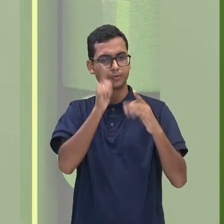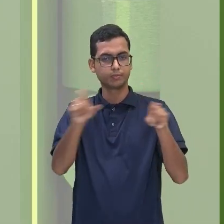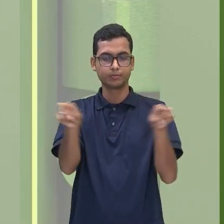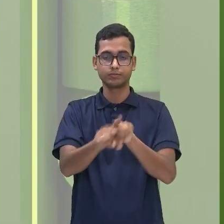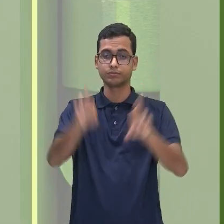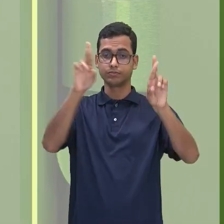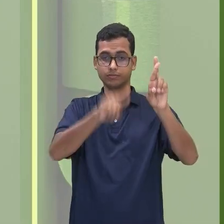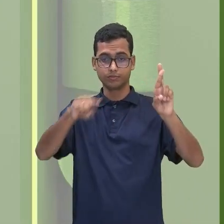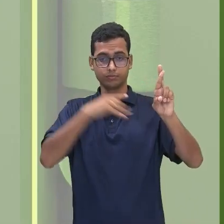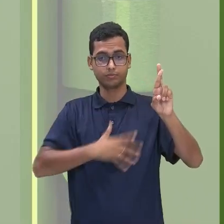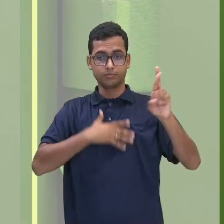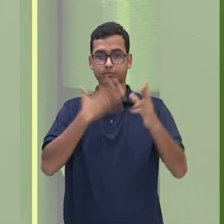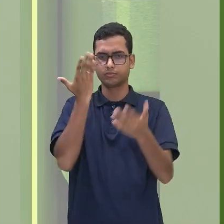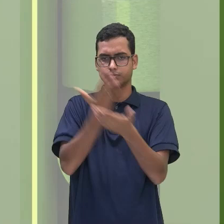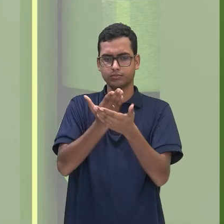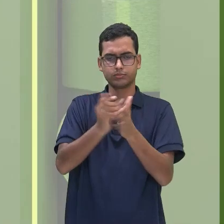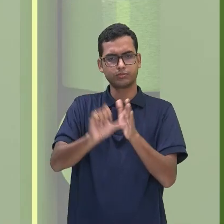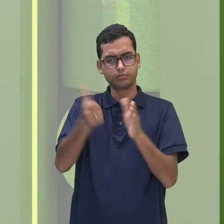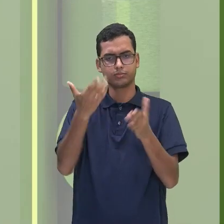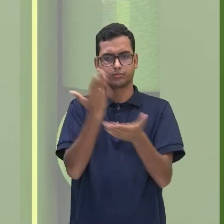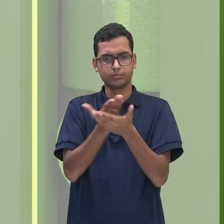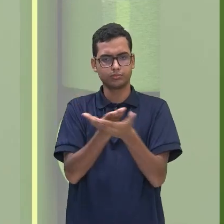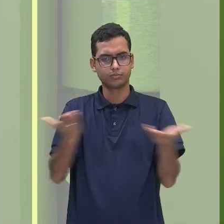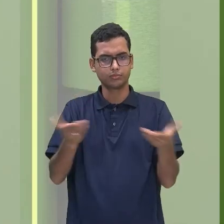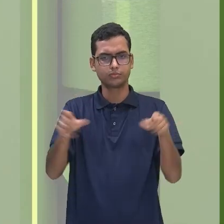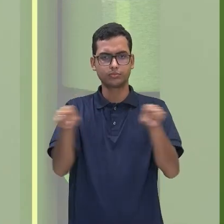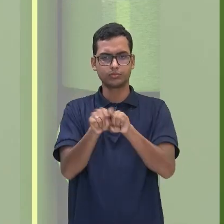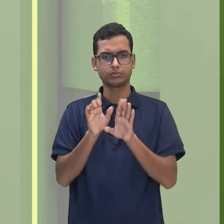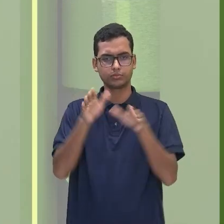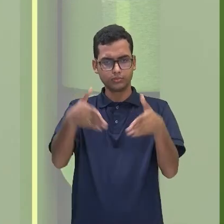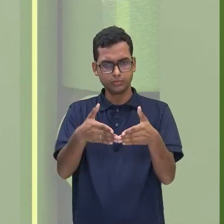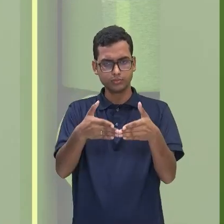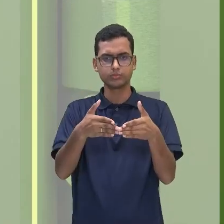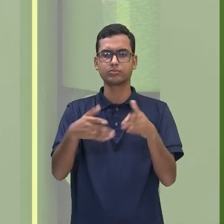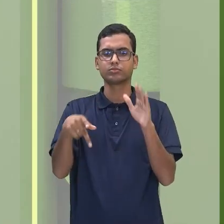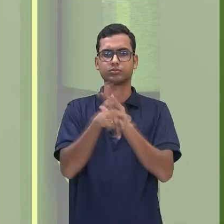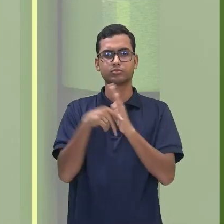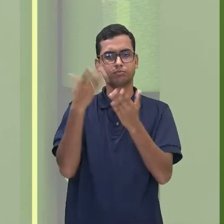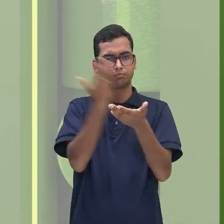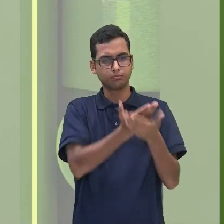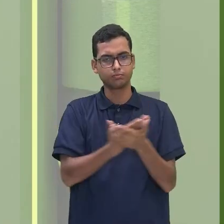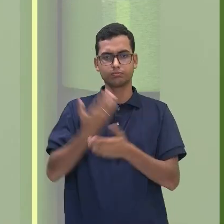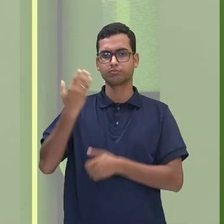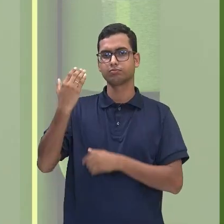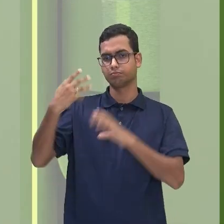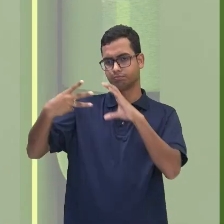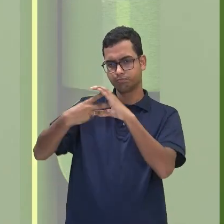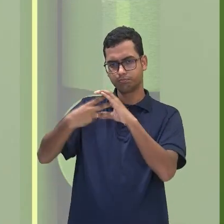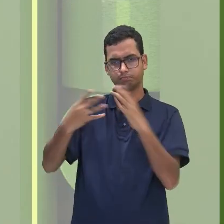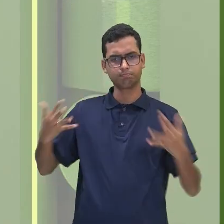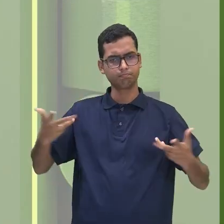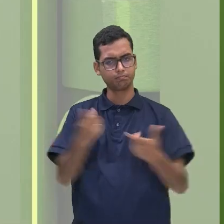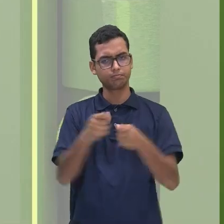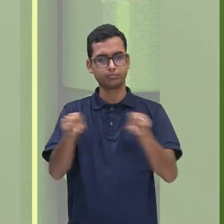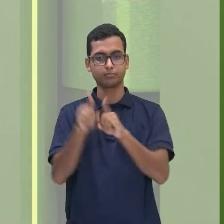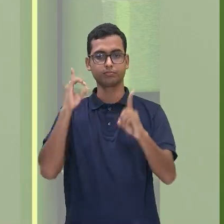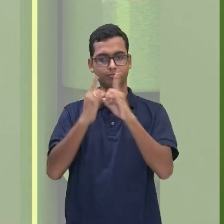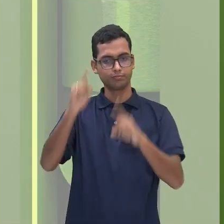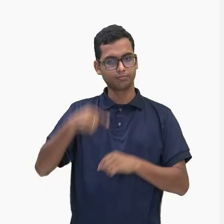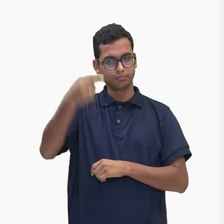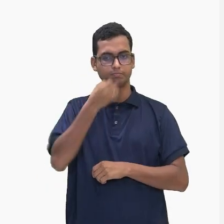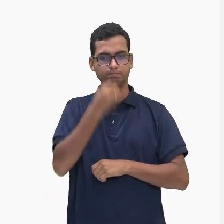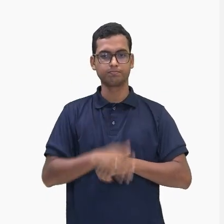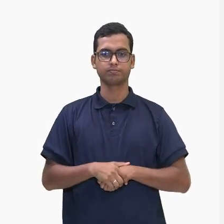vocês tenham gostado da nossa primeira aula aí, da nossa aula de citologia, né, maravilhosa, e até a próxima.